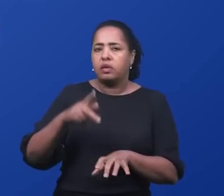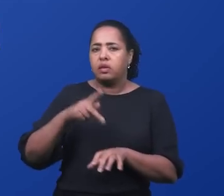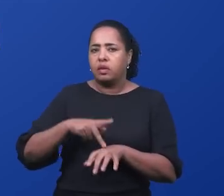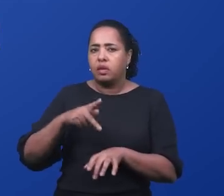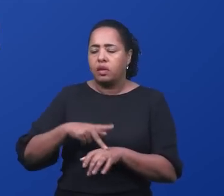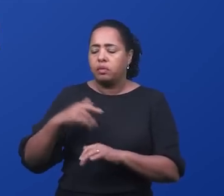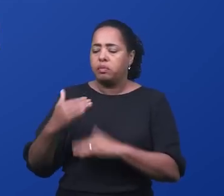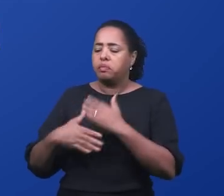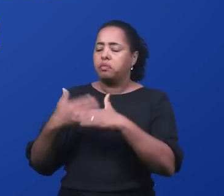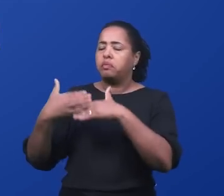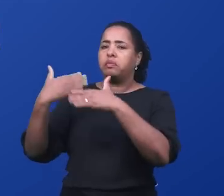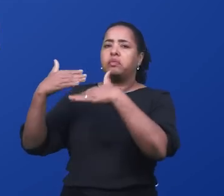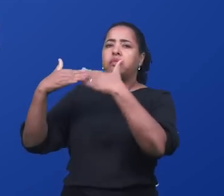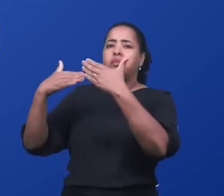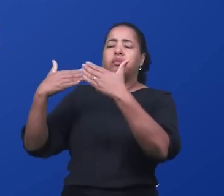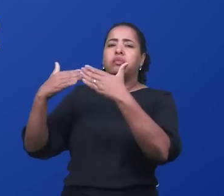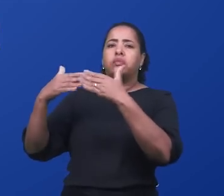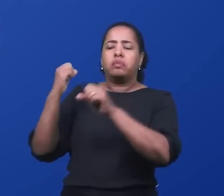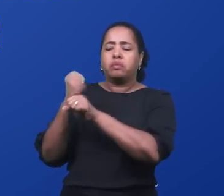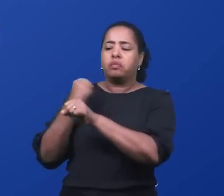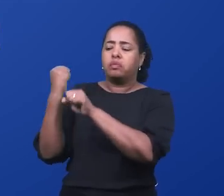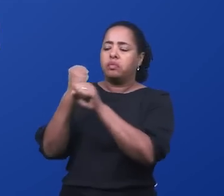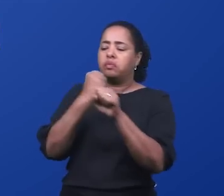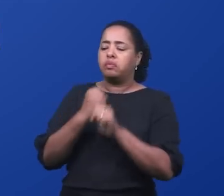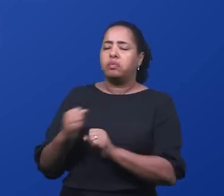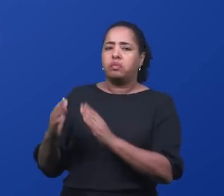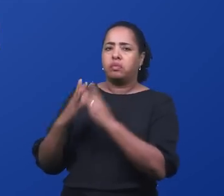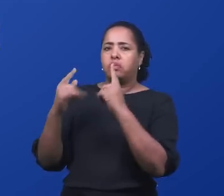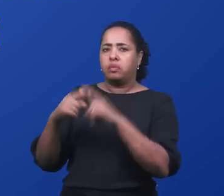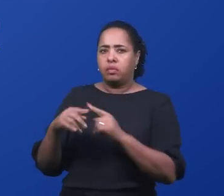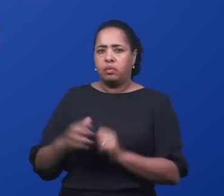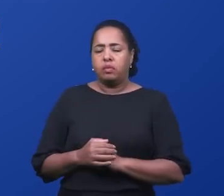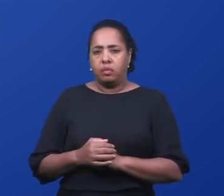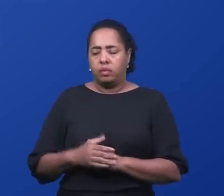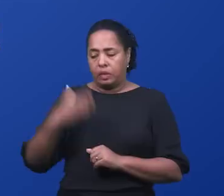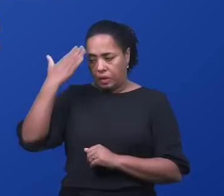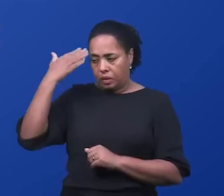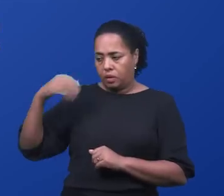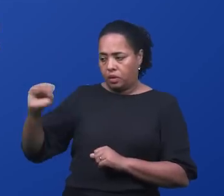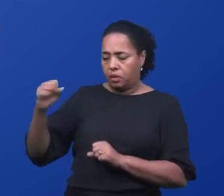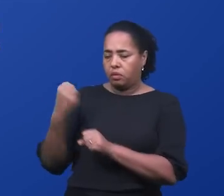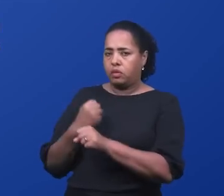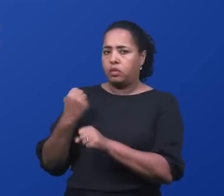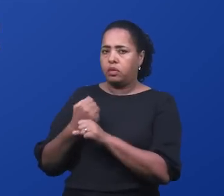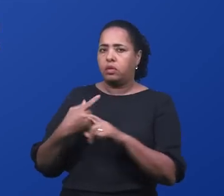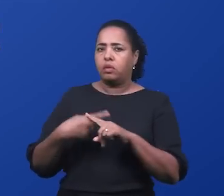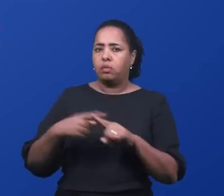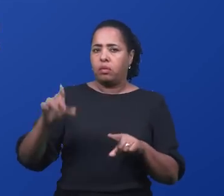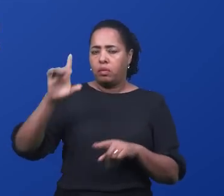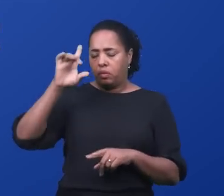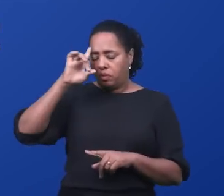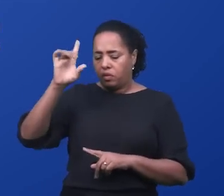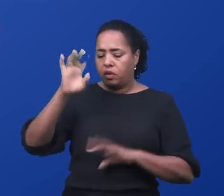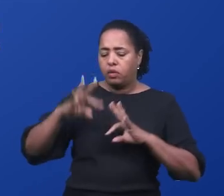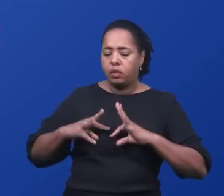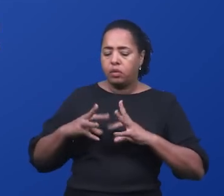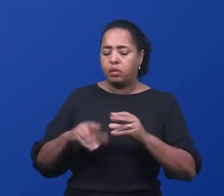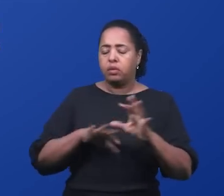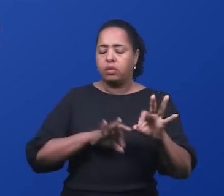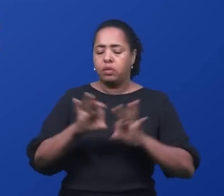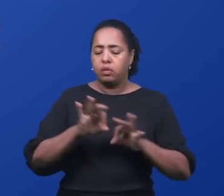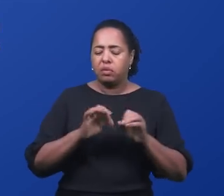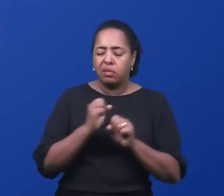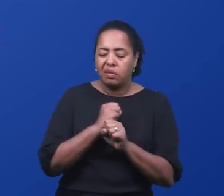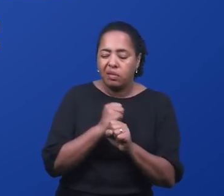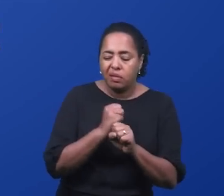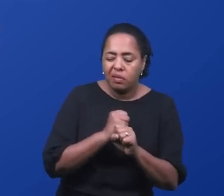para edificar a casa de Deus. O templo ele foi construído por Salomão, mas Davi ele fez todos os preparativos